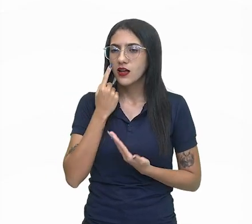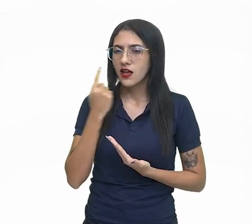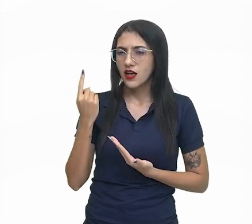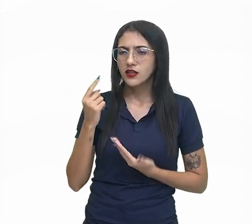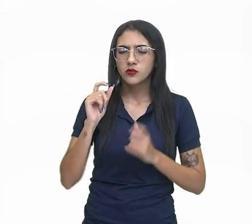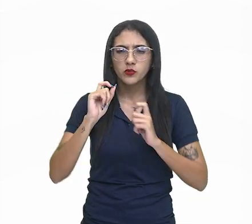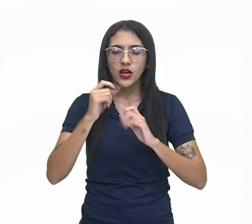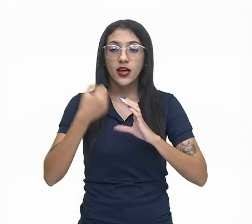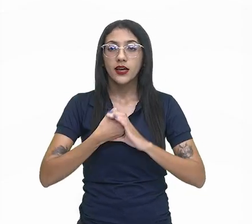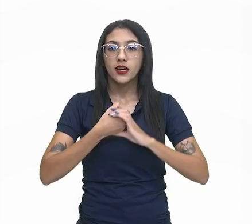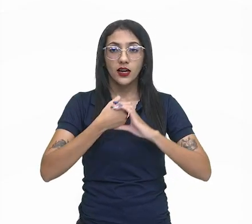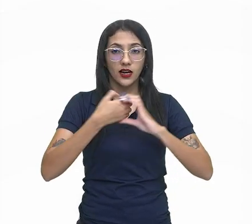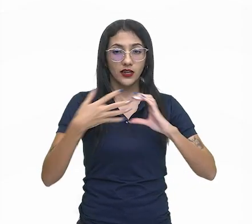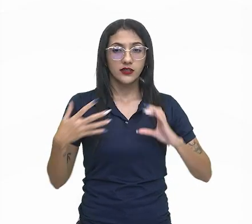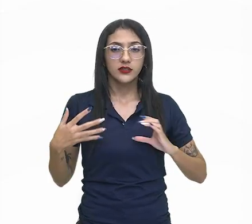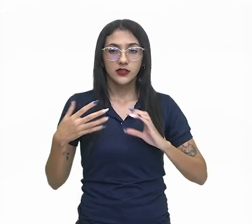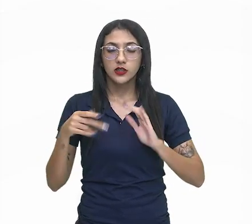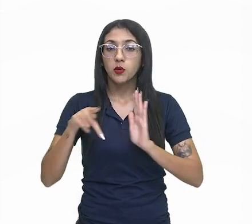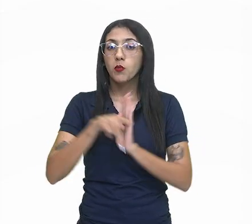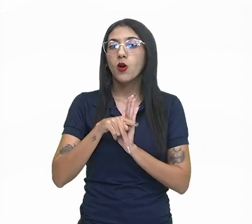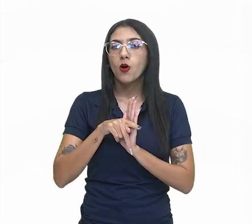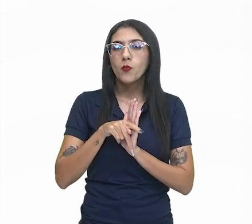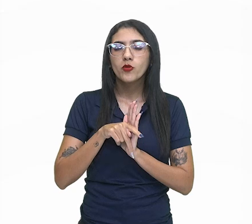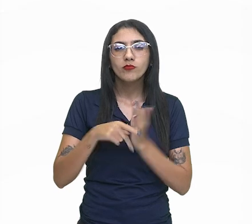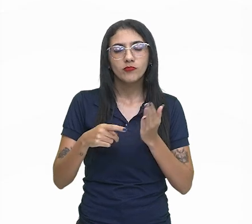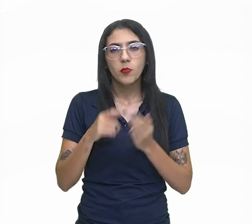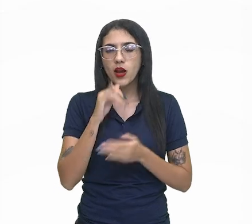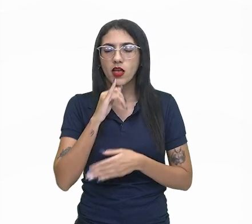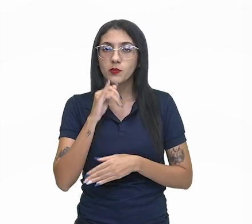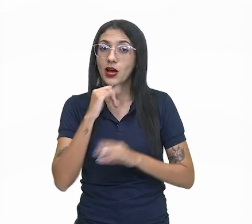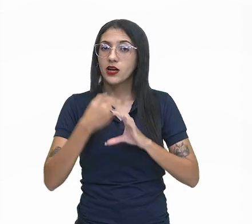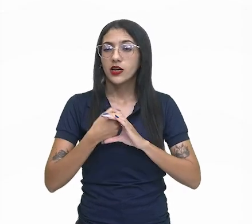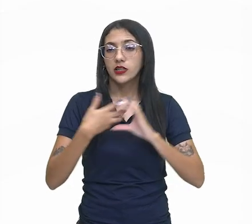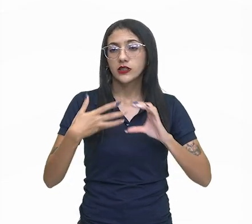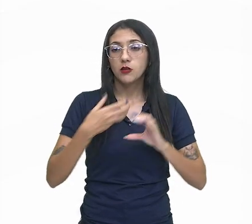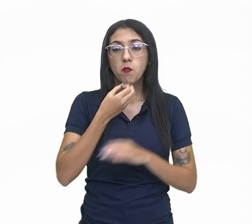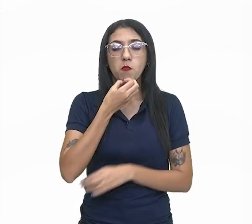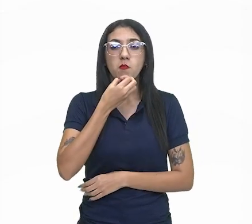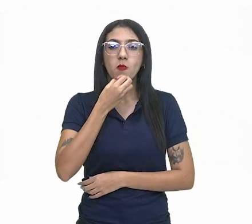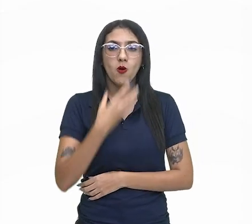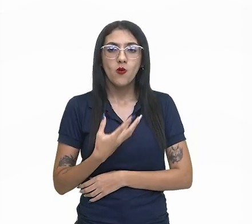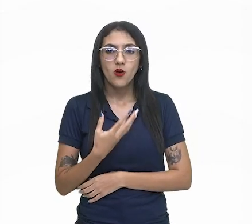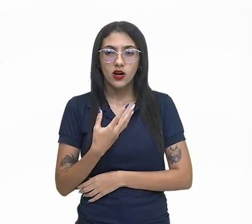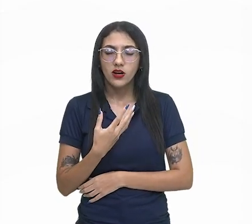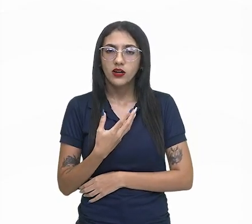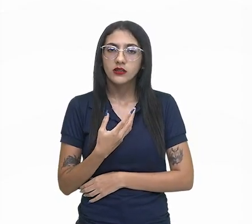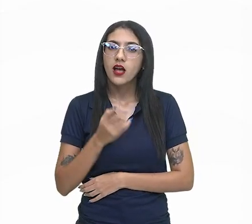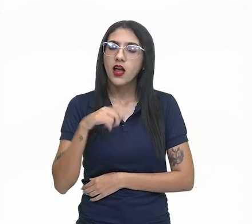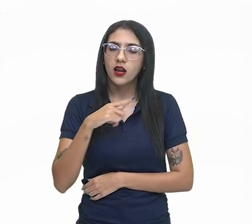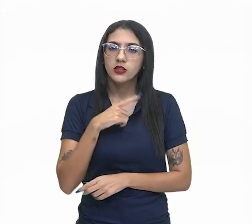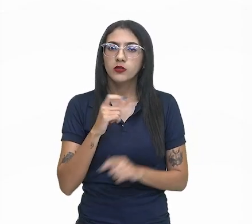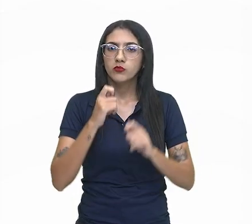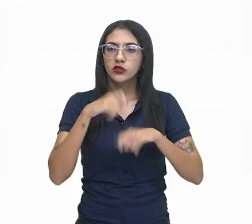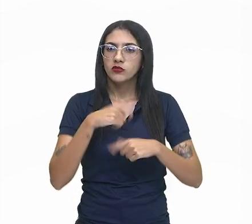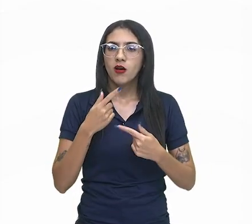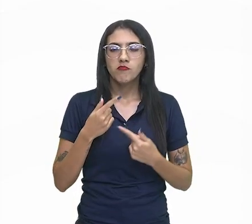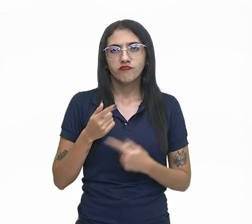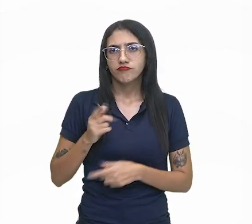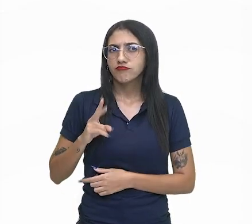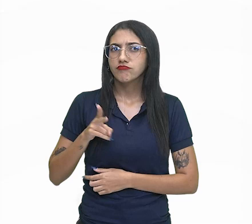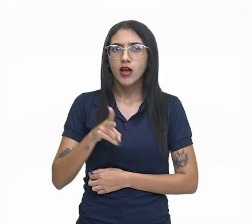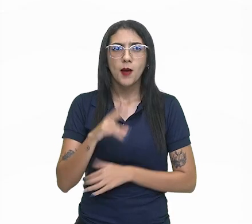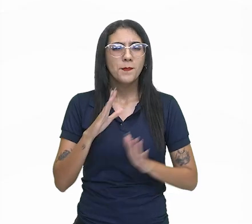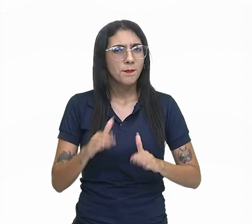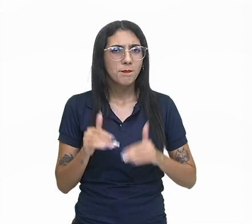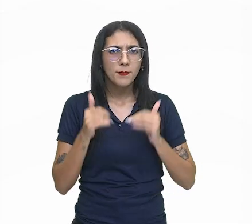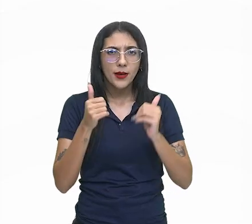que as características favoráveis elas faziam com que os indivíduos